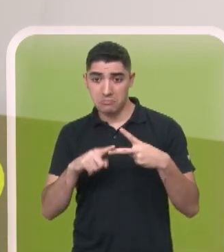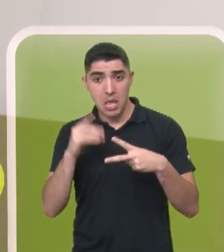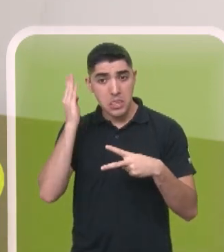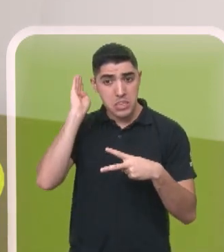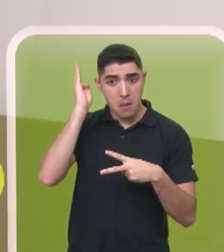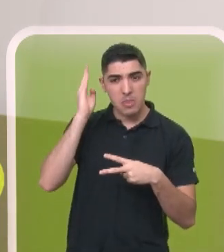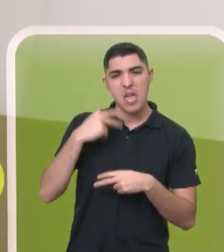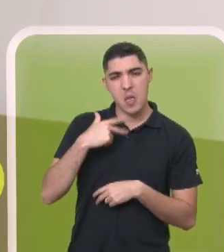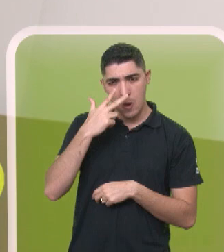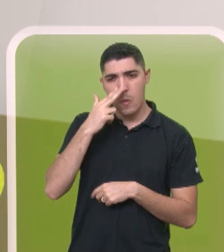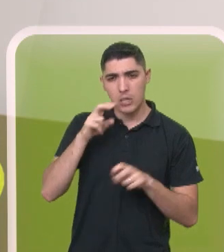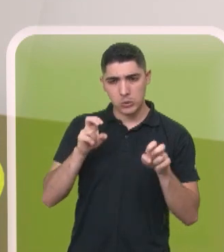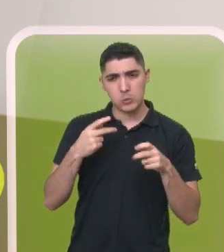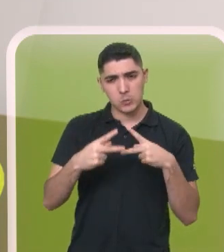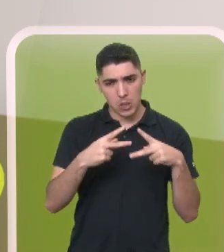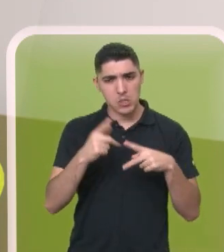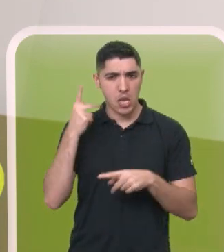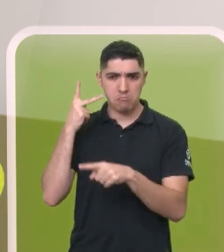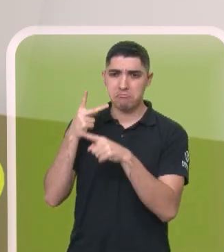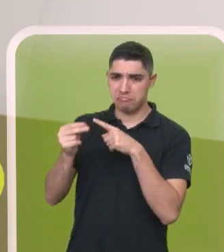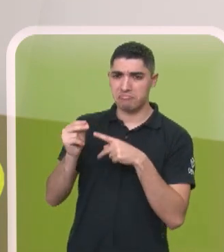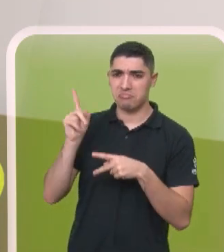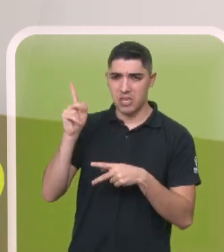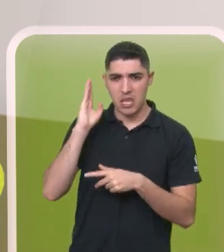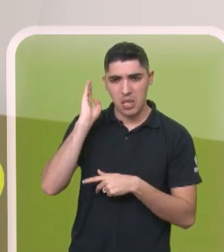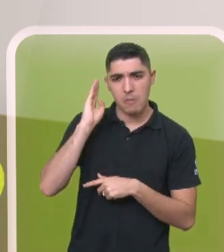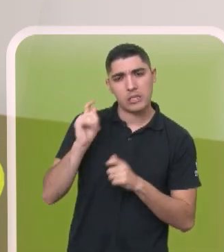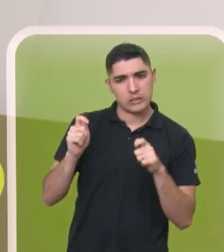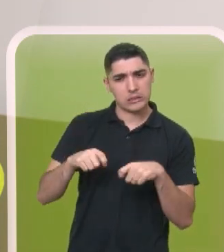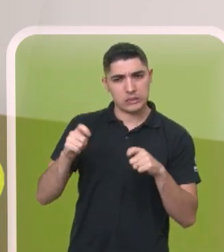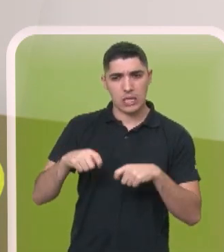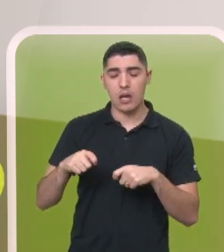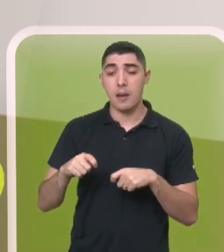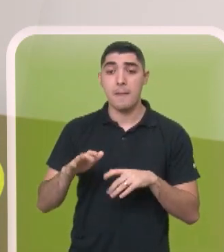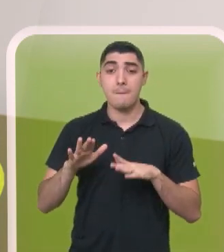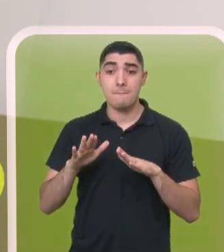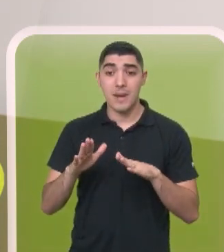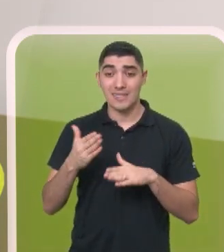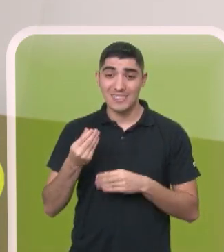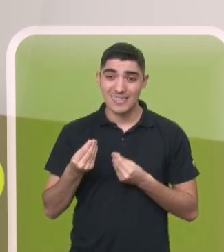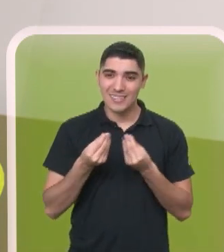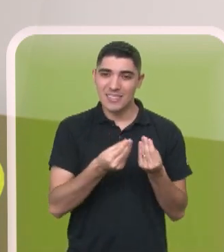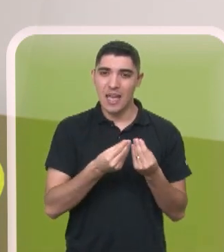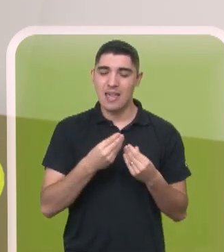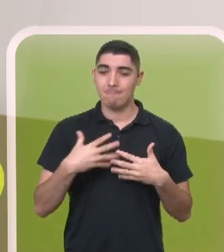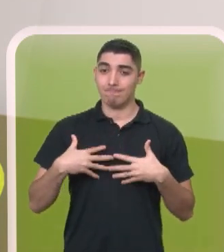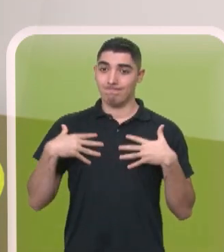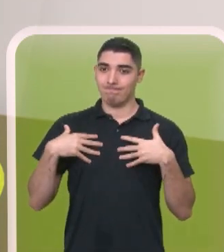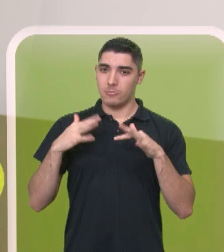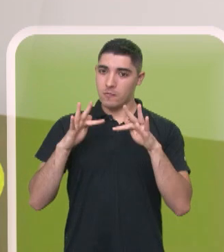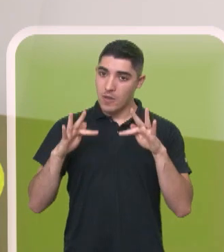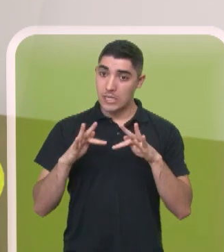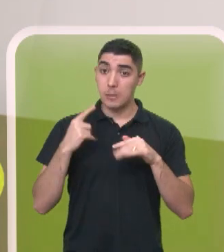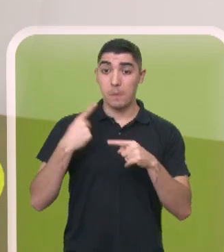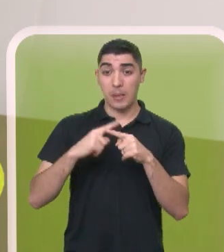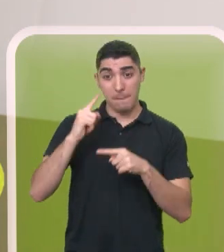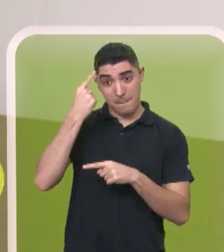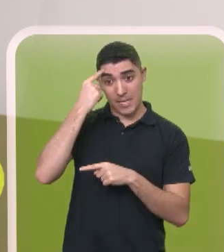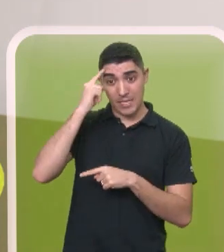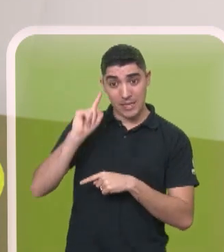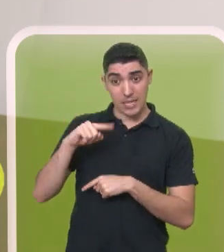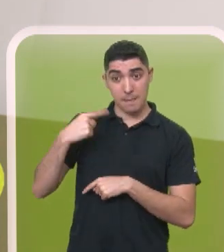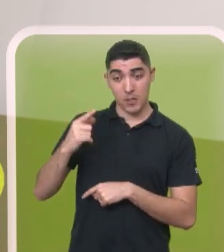acredito que vá ganhar o jogo, para ter uma moral, elevar um pouco a moral, já pensando na decisão, que daí sim é